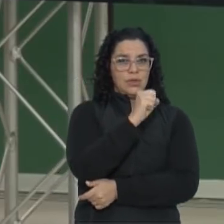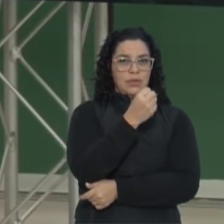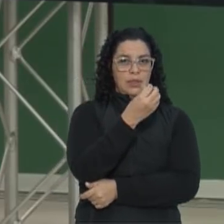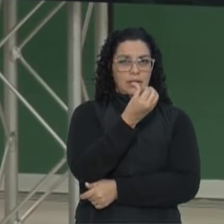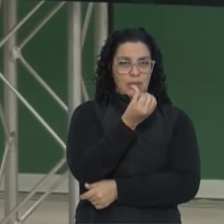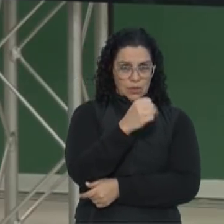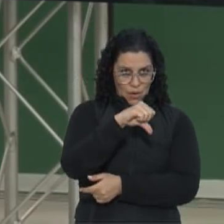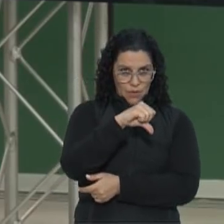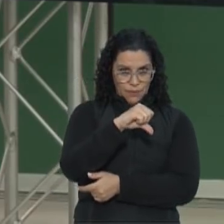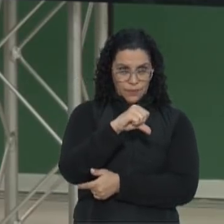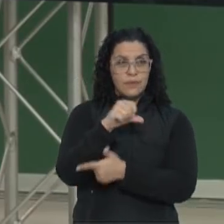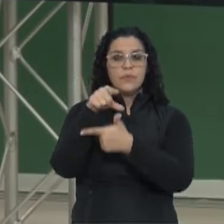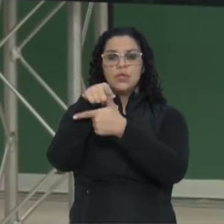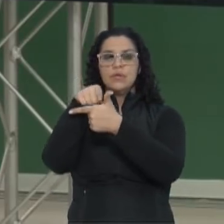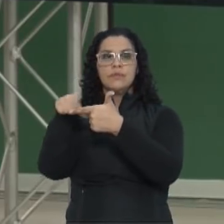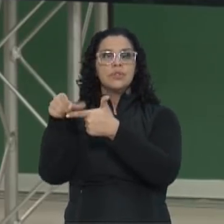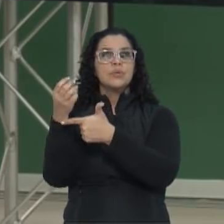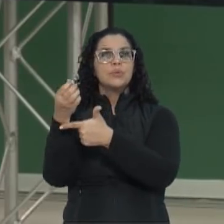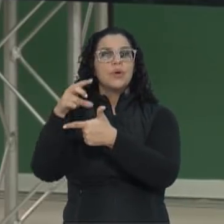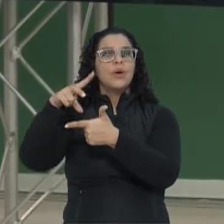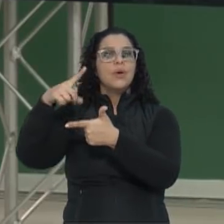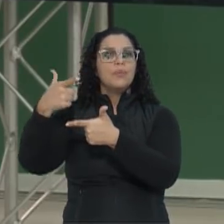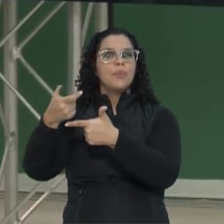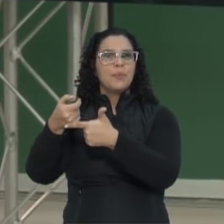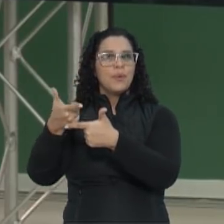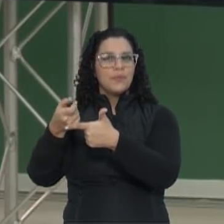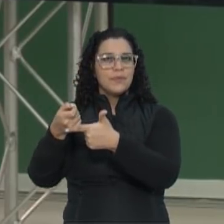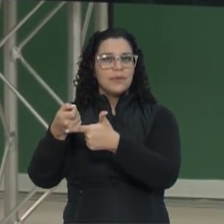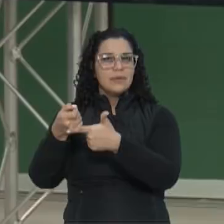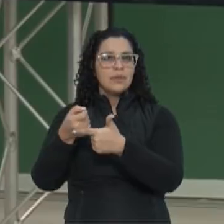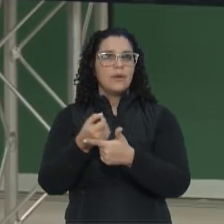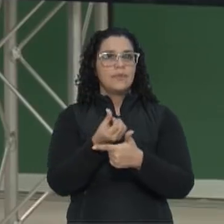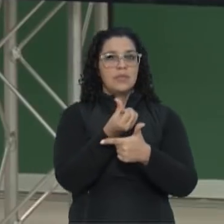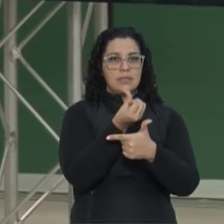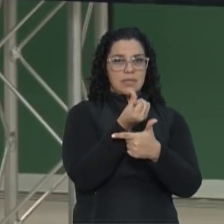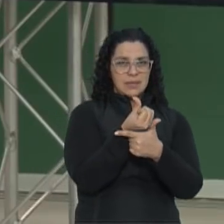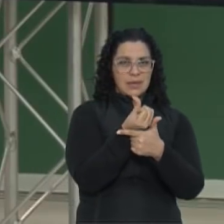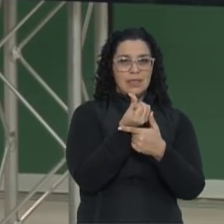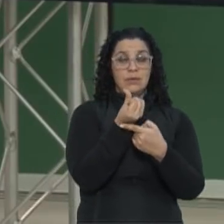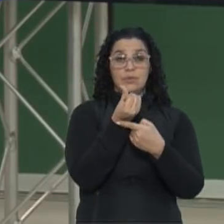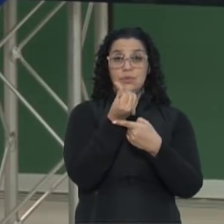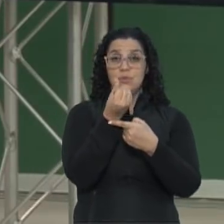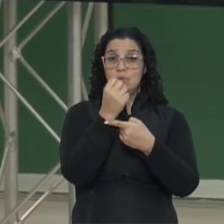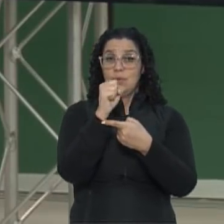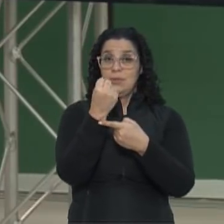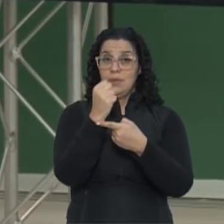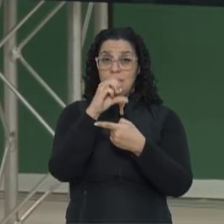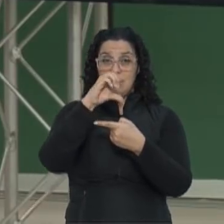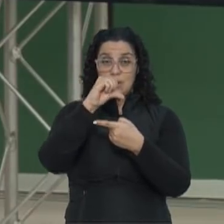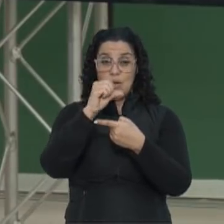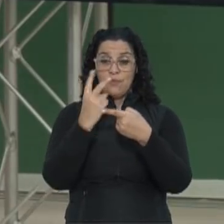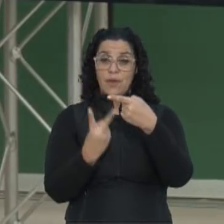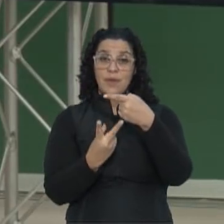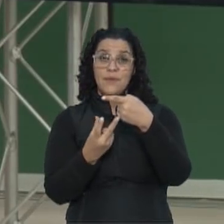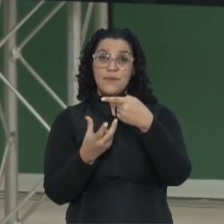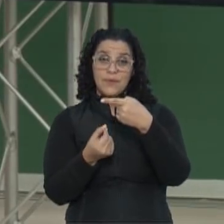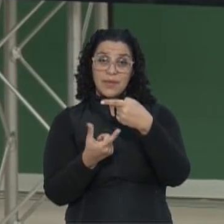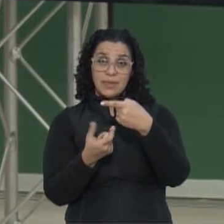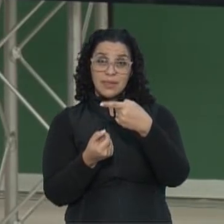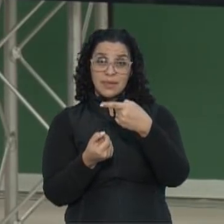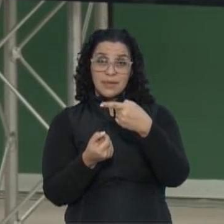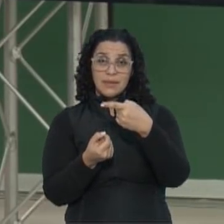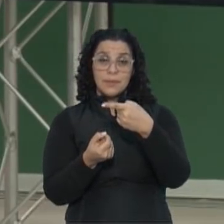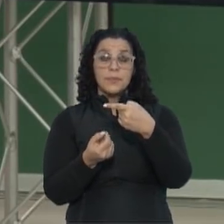689 vigésimo, né? Olha lá, 20avos, vigésimo não, professora, 20avos, 689 20avos.